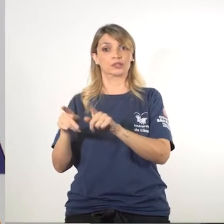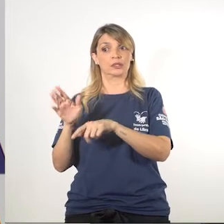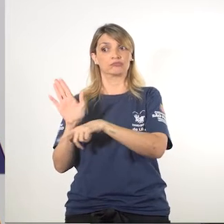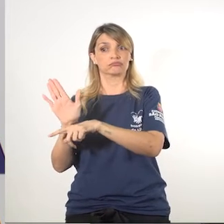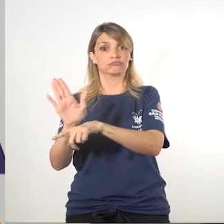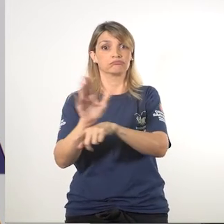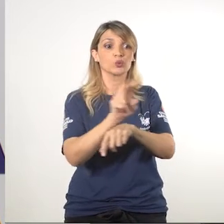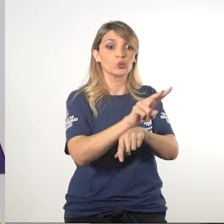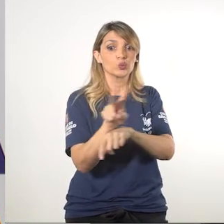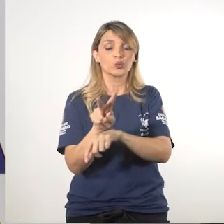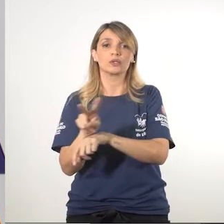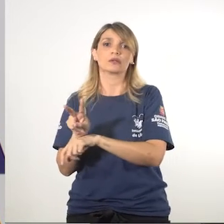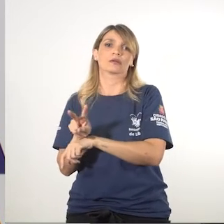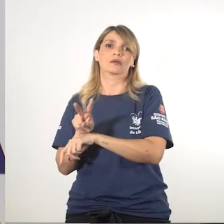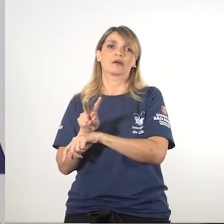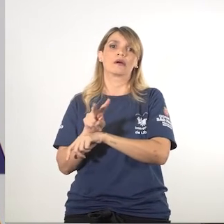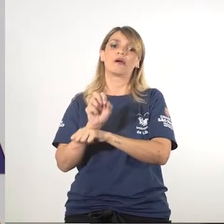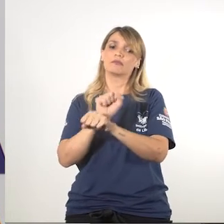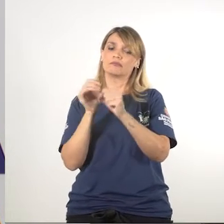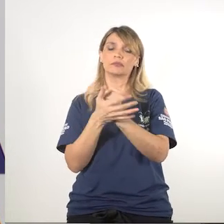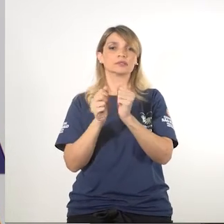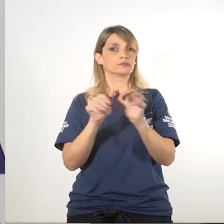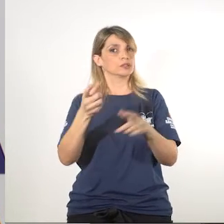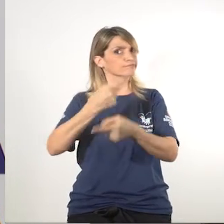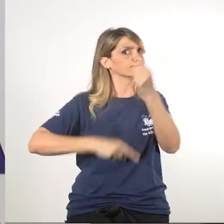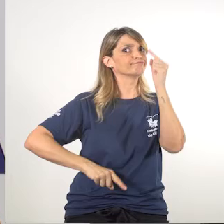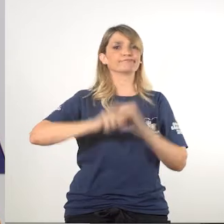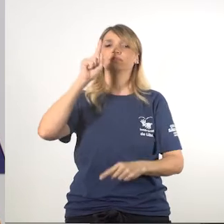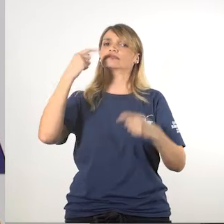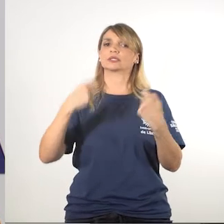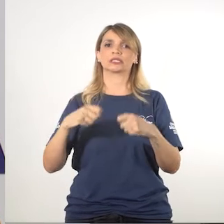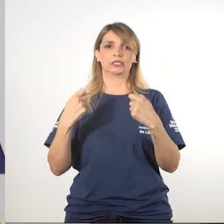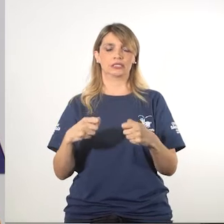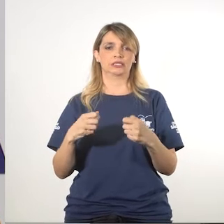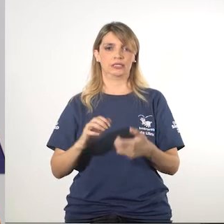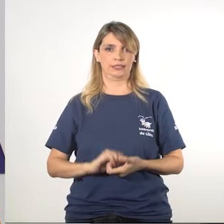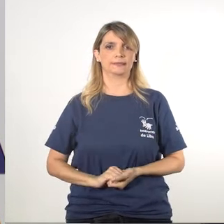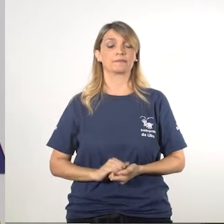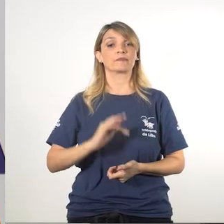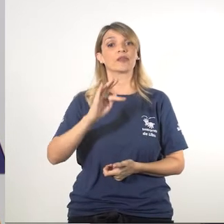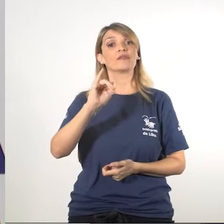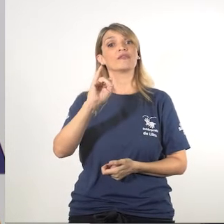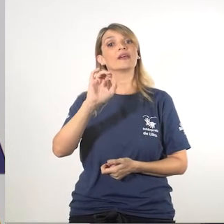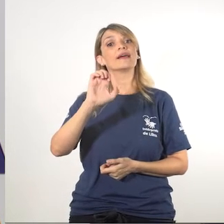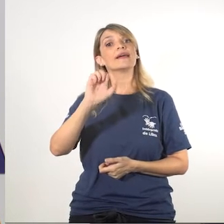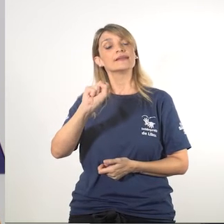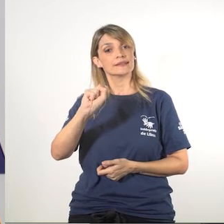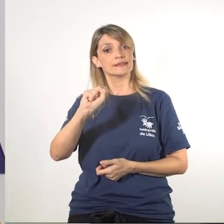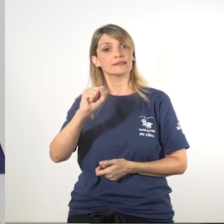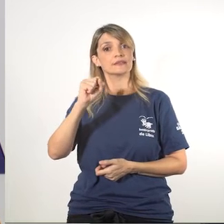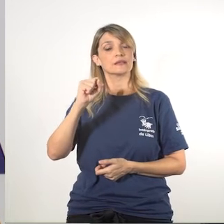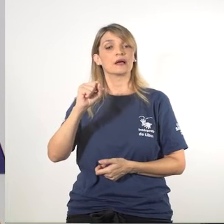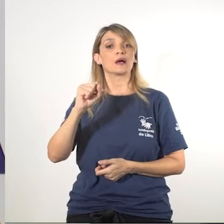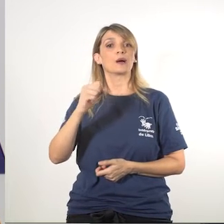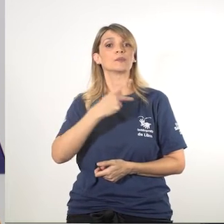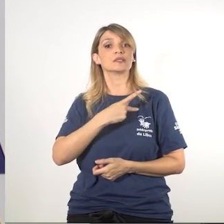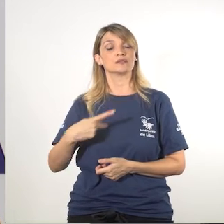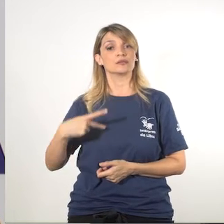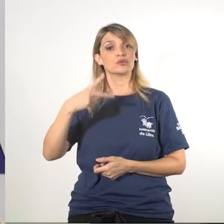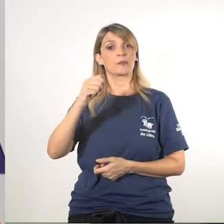e poder vencer essa pandemia. Recentemente, a Fiesp, através do seu presidente Paulo